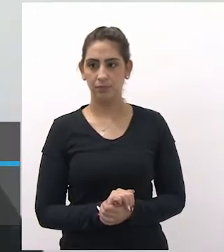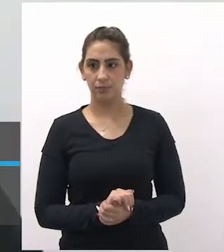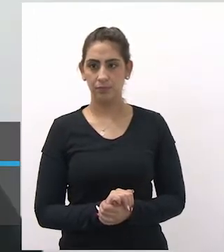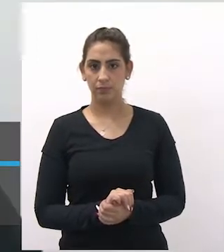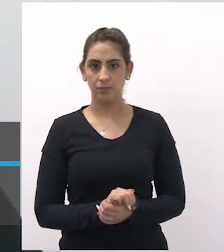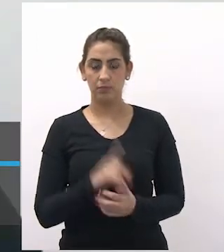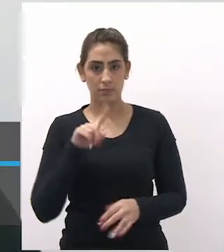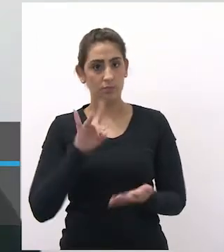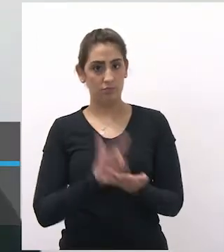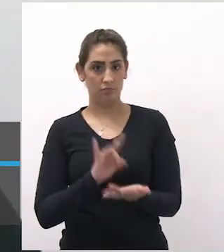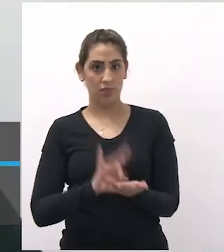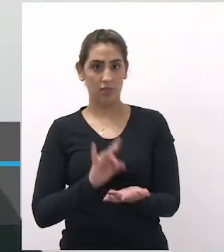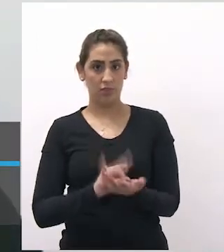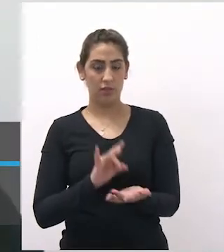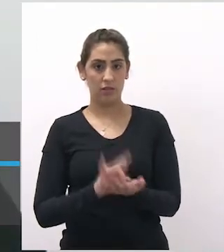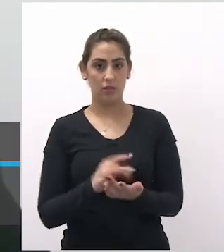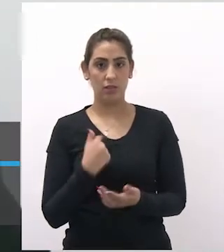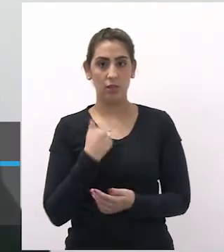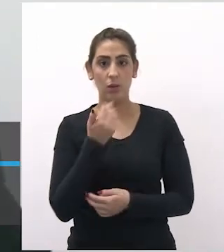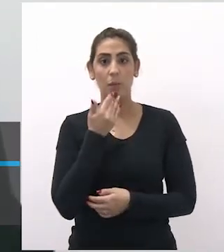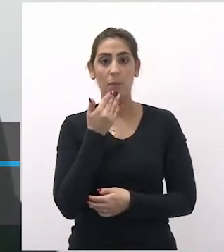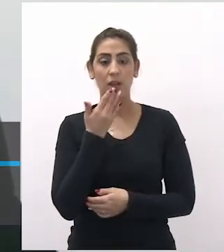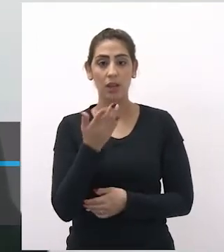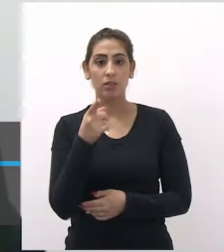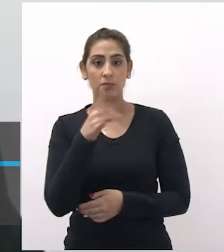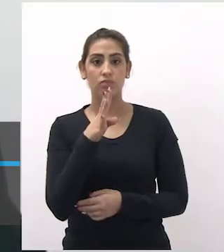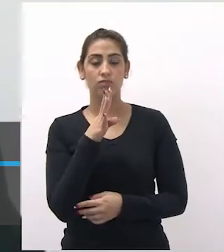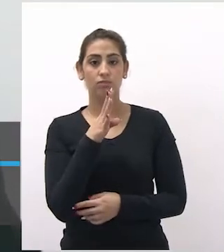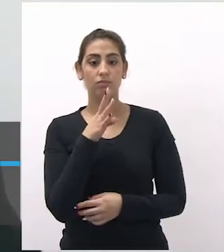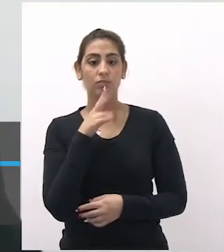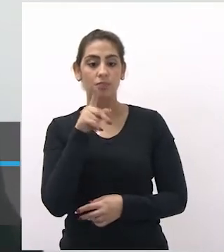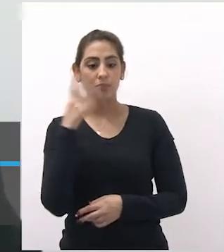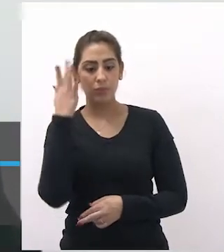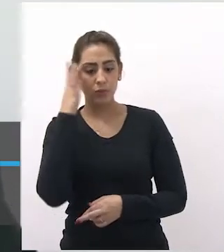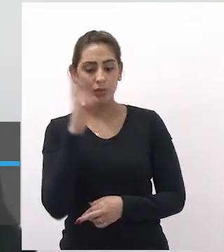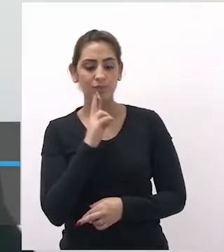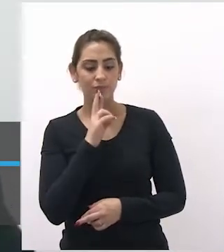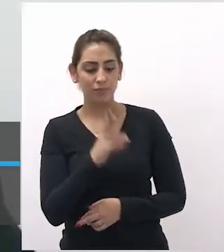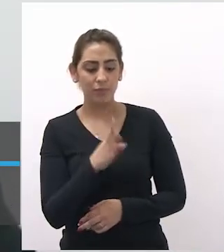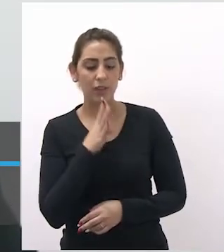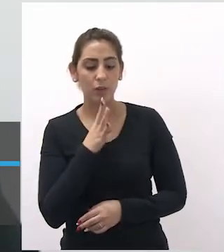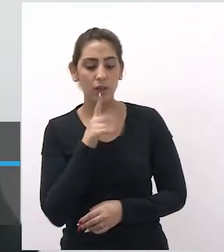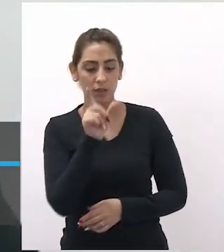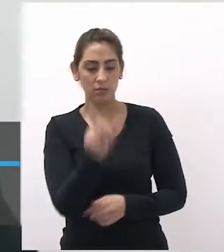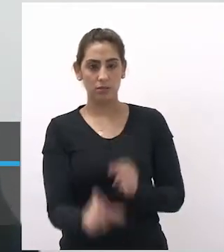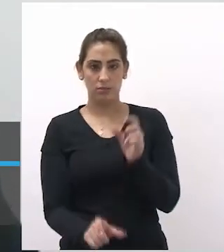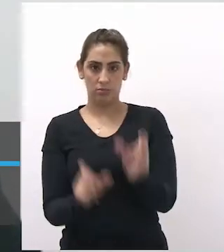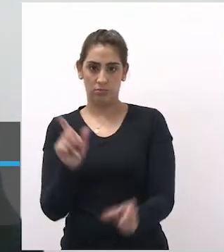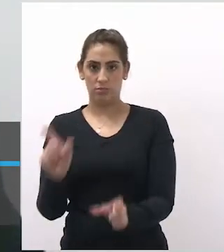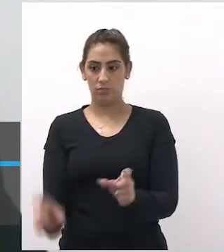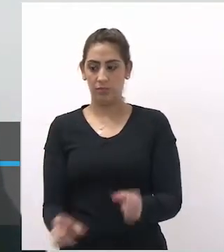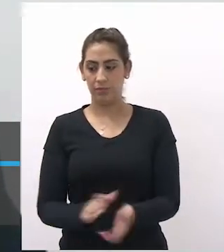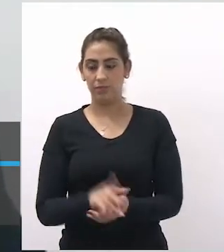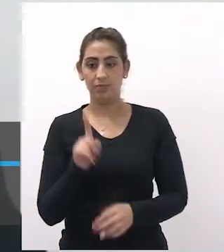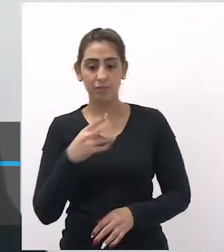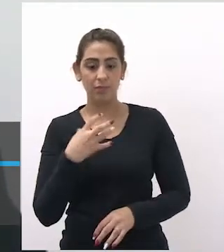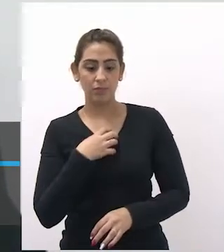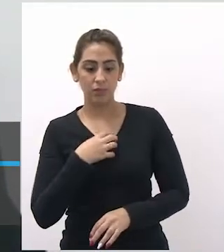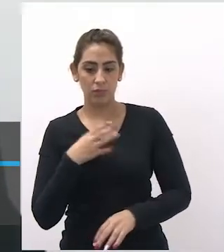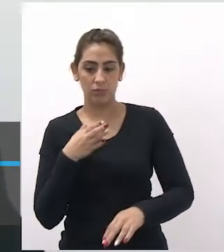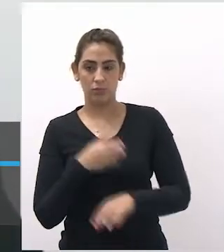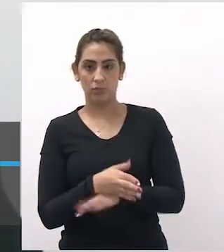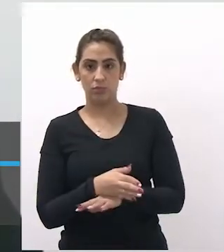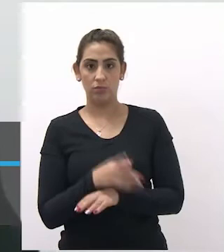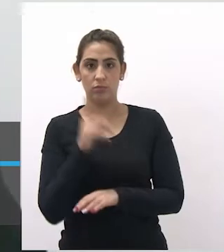É verdade. Eu penso que o reconhecimento de privilégios é um ponto de partida, para a